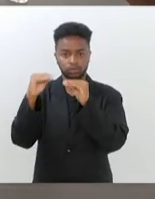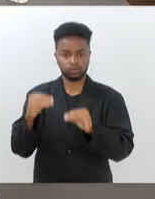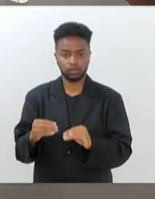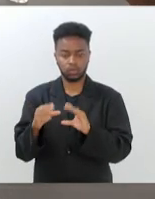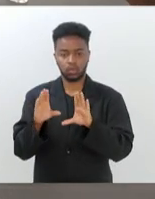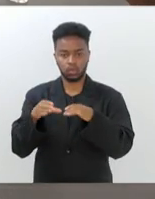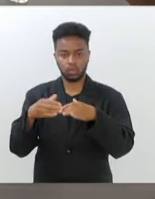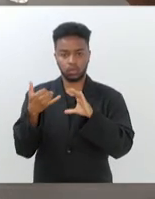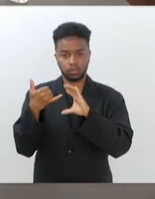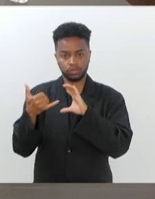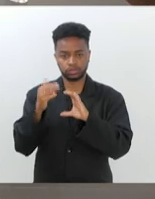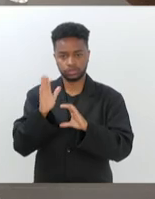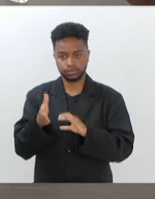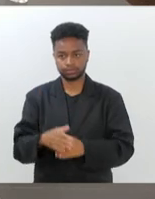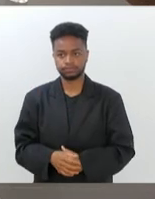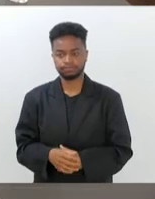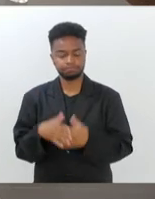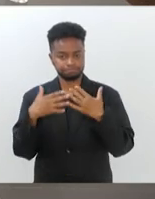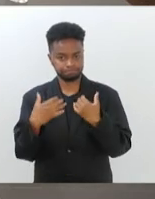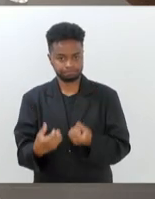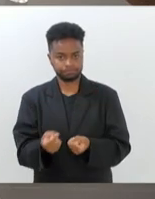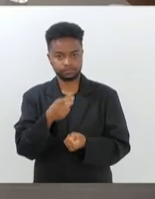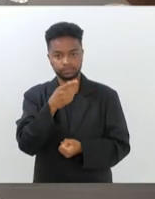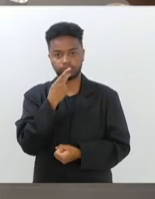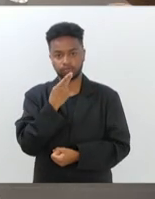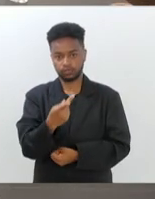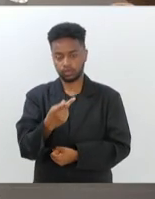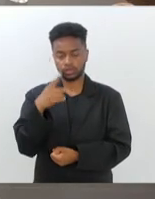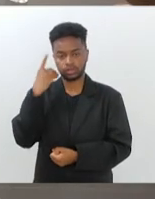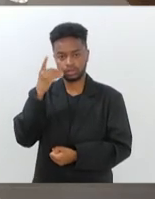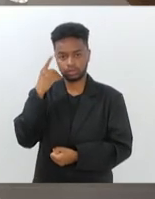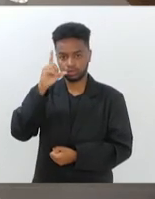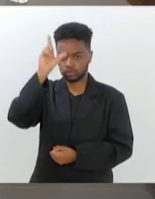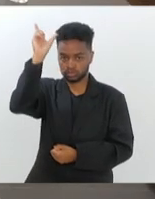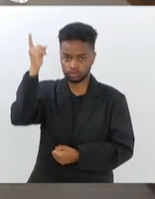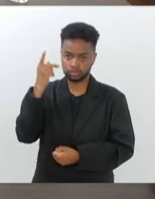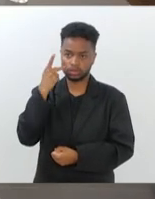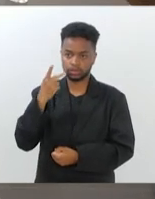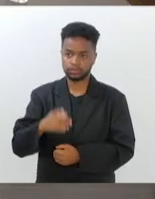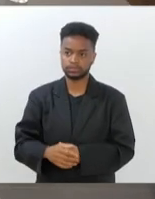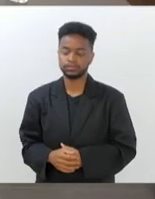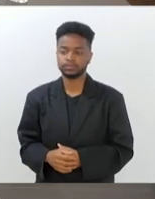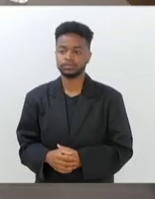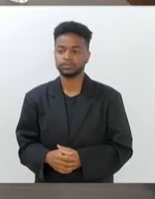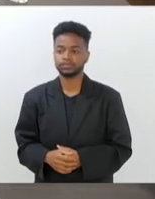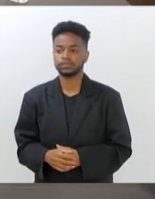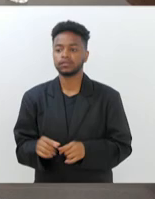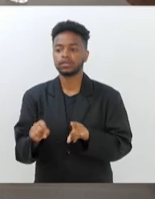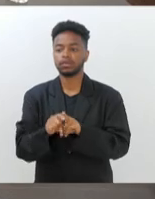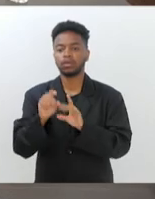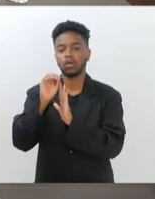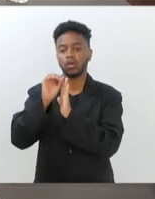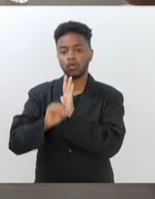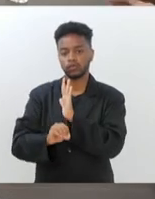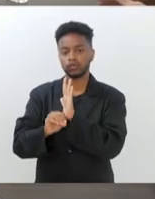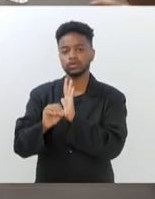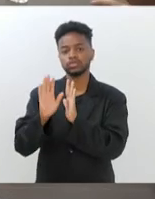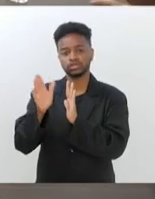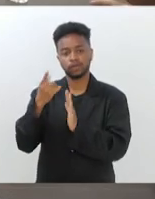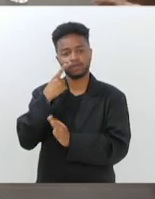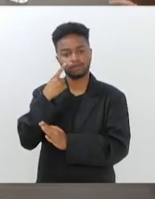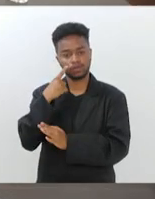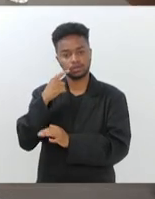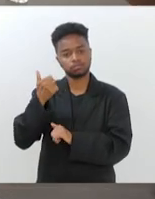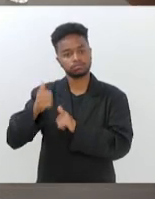eh acatado a questão de ordem levantada pelo Deputado Luiz Paulo e também o Ofício Já verifiquei o Ofício